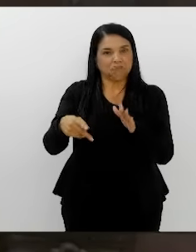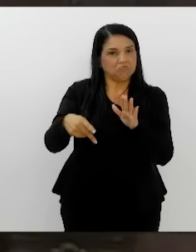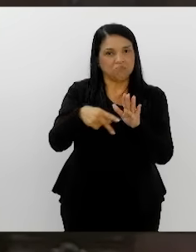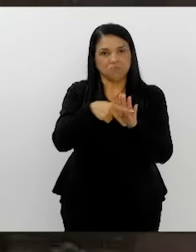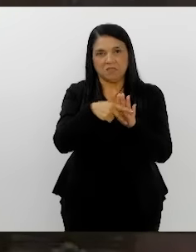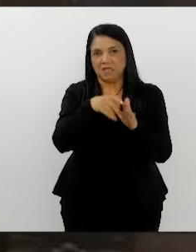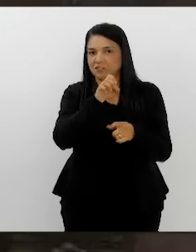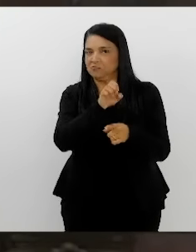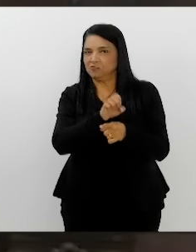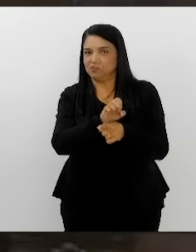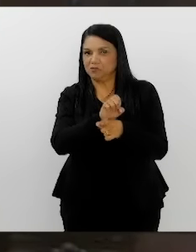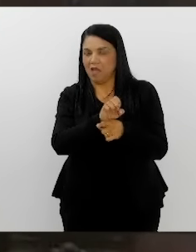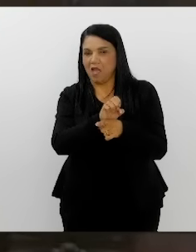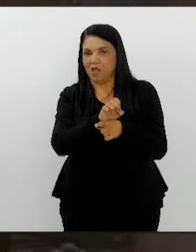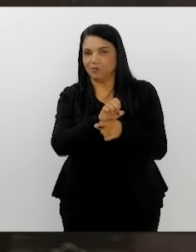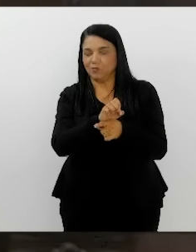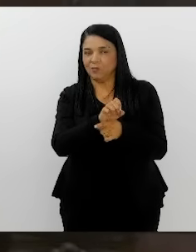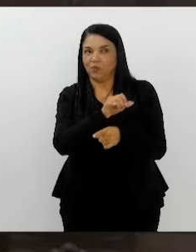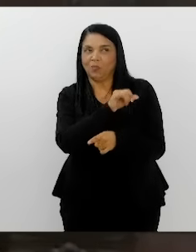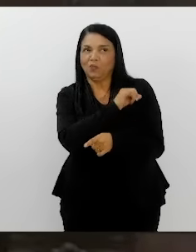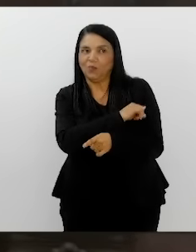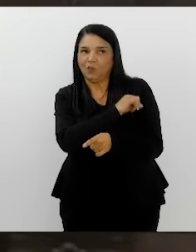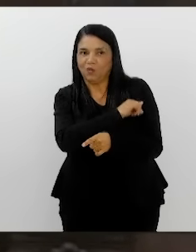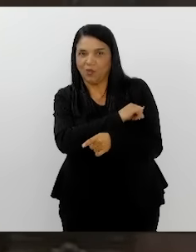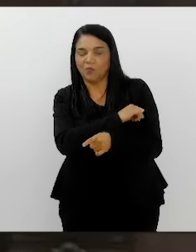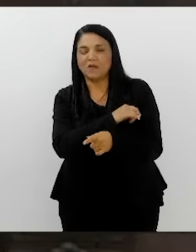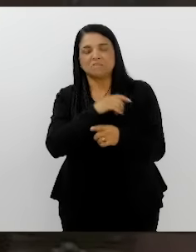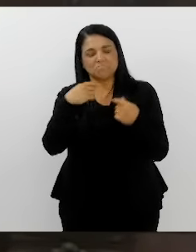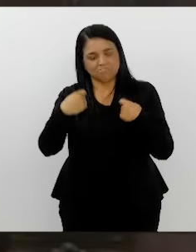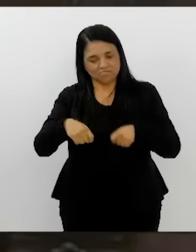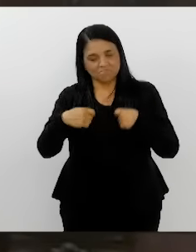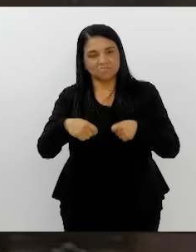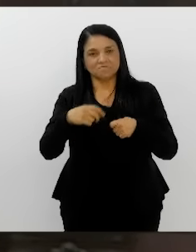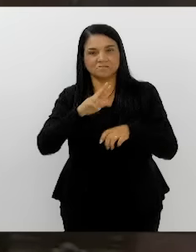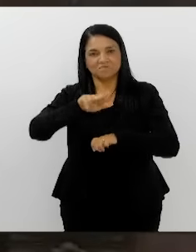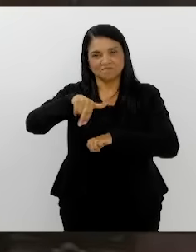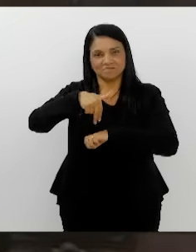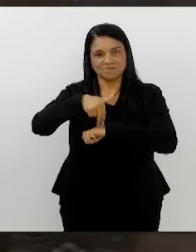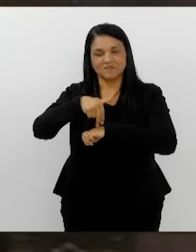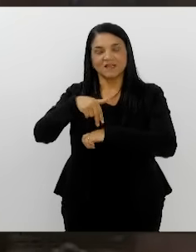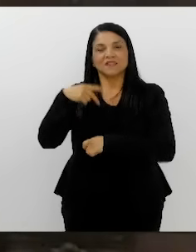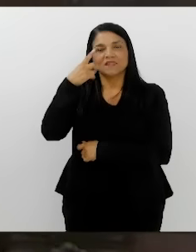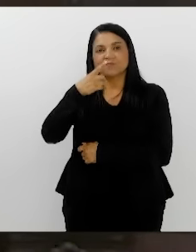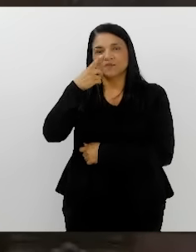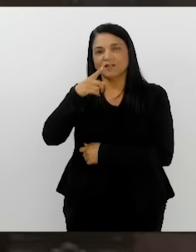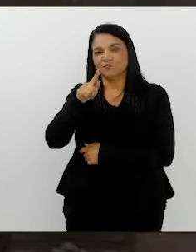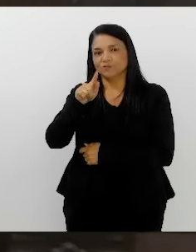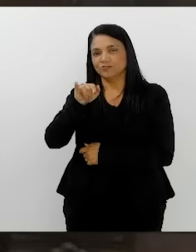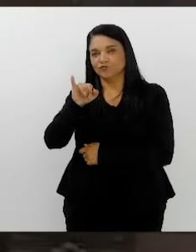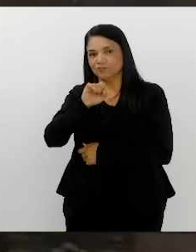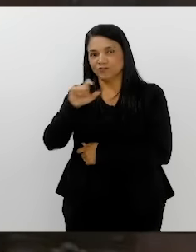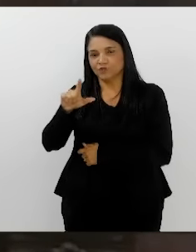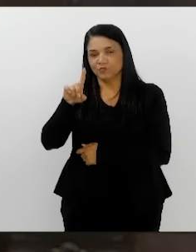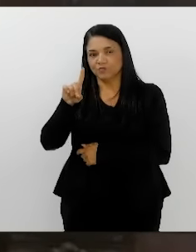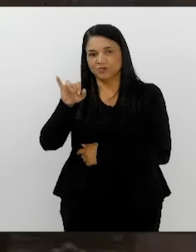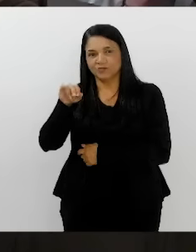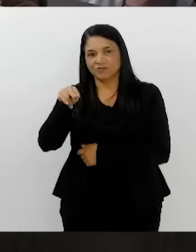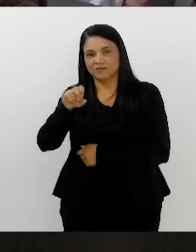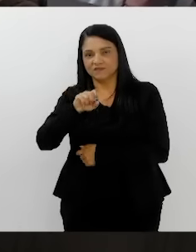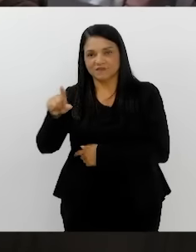bonito do Brasil, nem que fala para o mundo, mas ele merece também a palavra. Deputado Gil Diniz, recebam com muitas palmas.